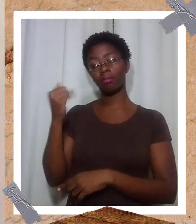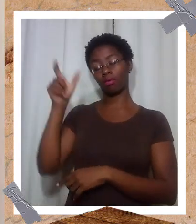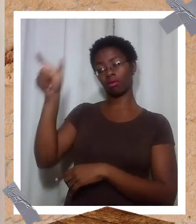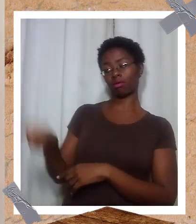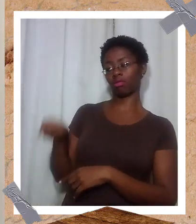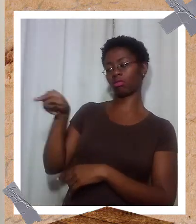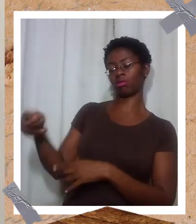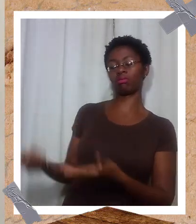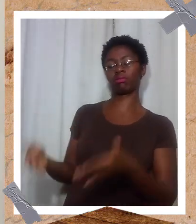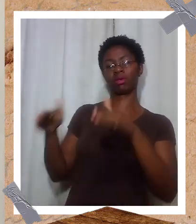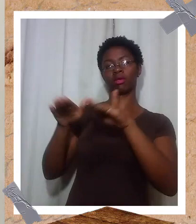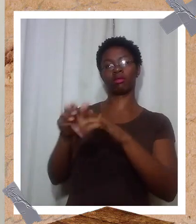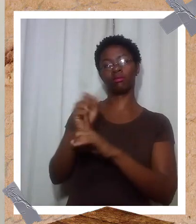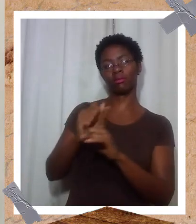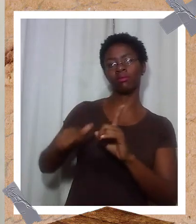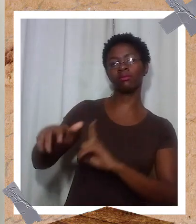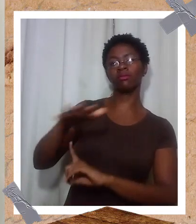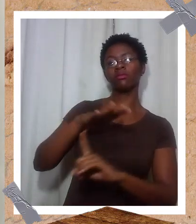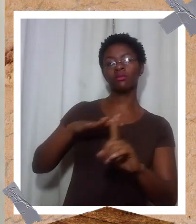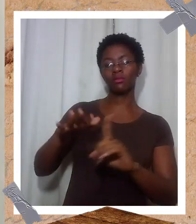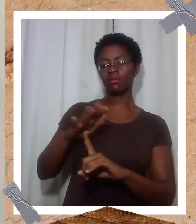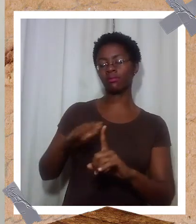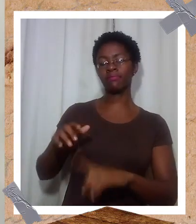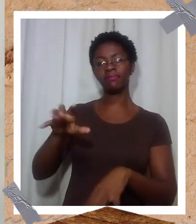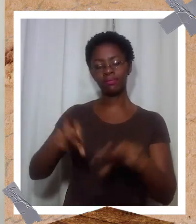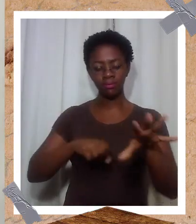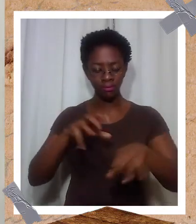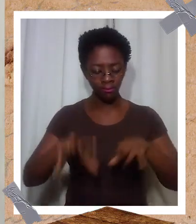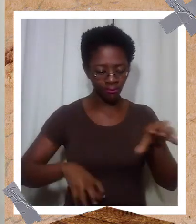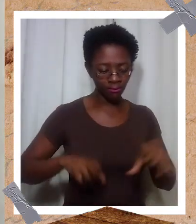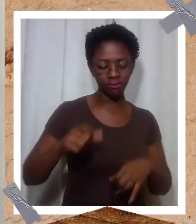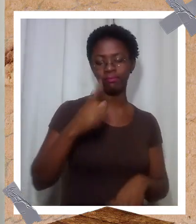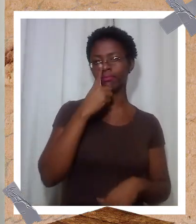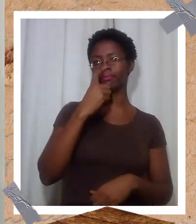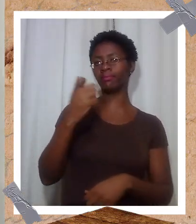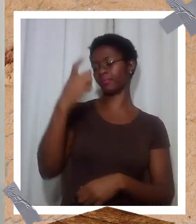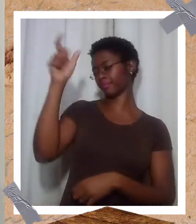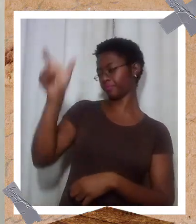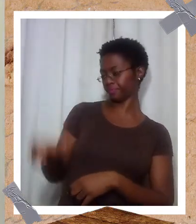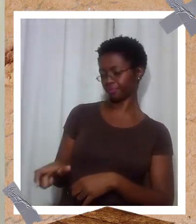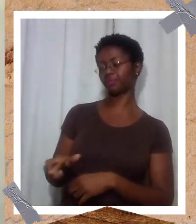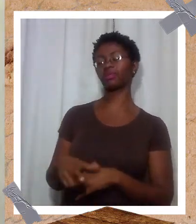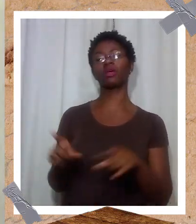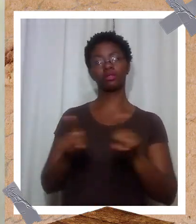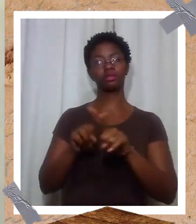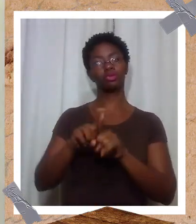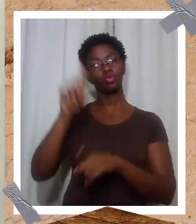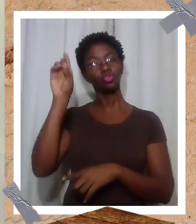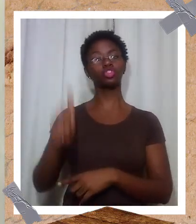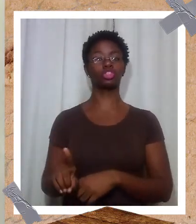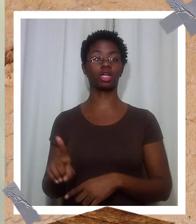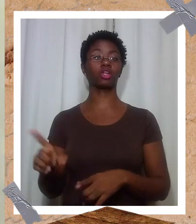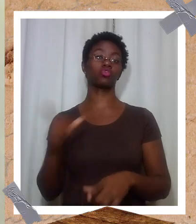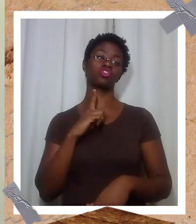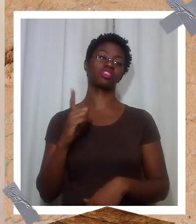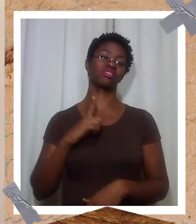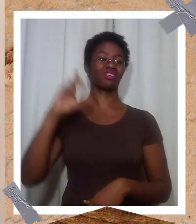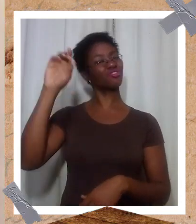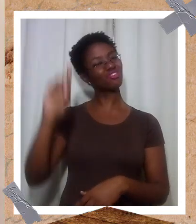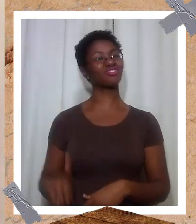da inclusão social dos catadores, da valorização dos catadores, do direito de ter direito, do qual